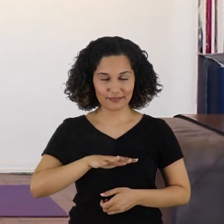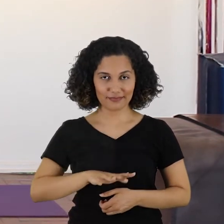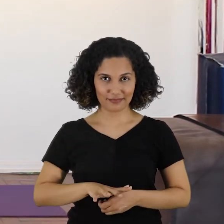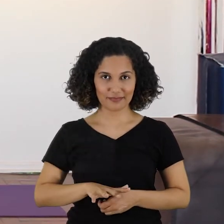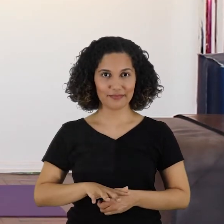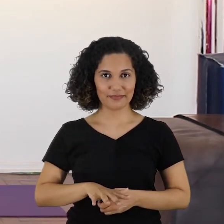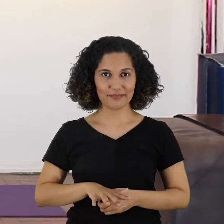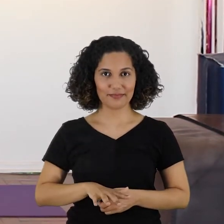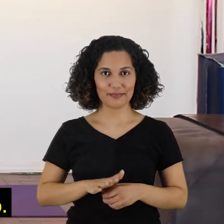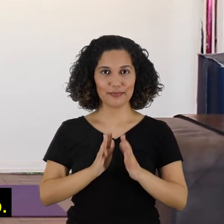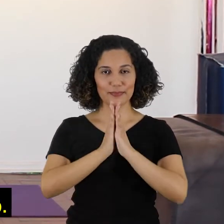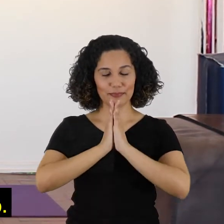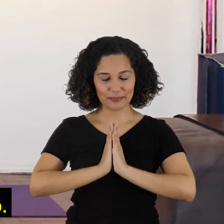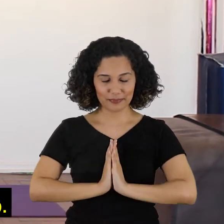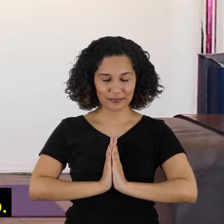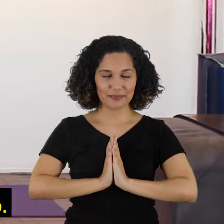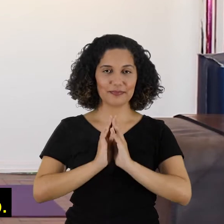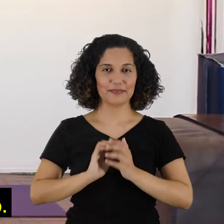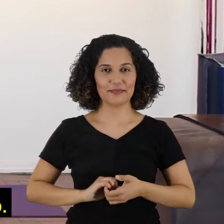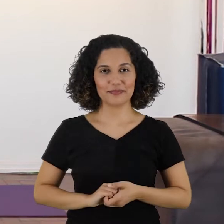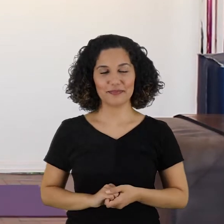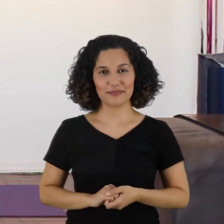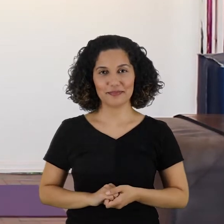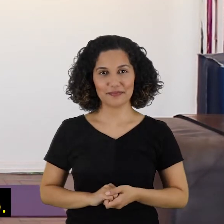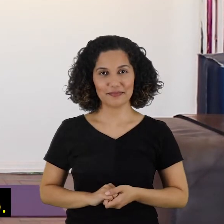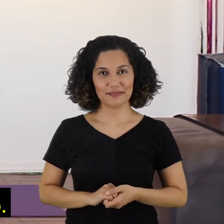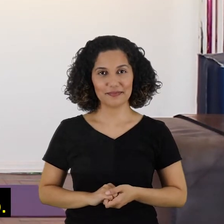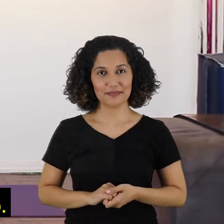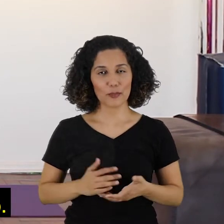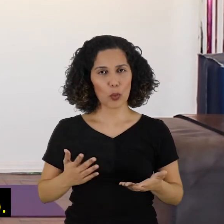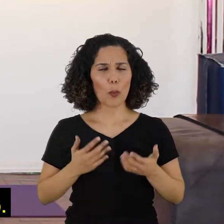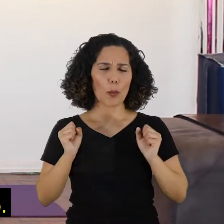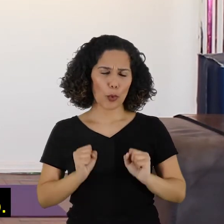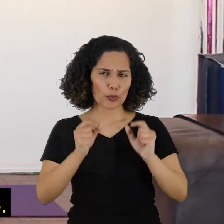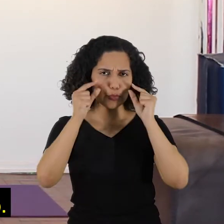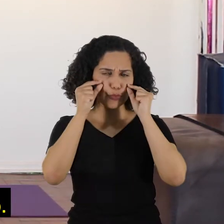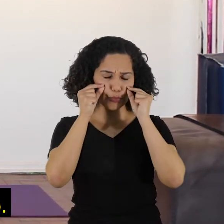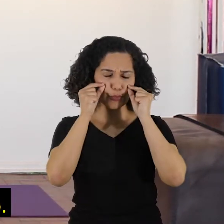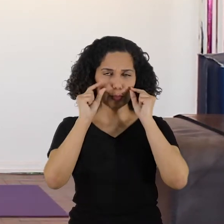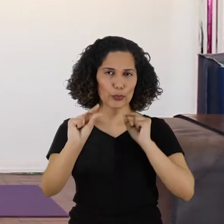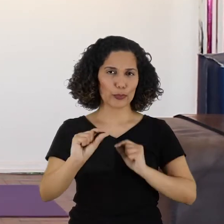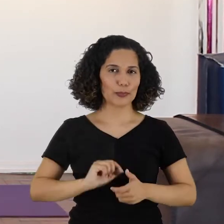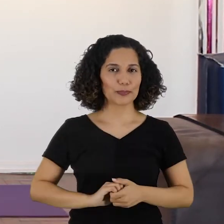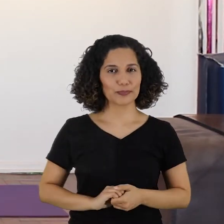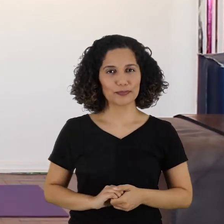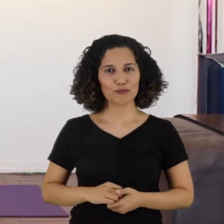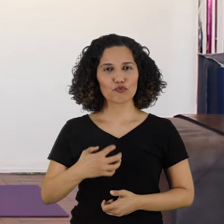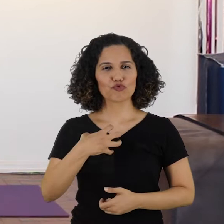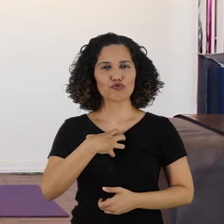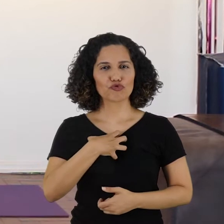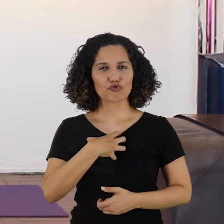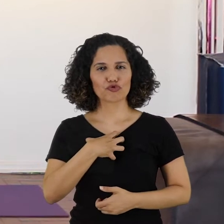expirou, mãos juntas na frente do peito, fecha os olhos aqui um pouquinho